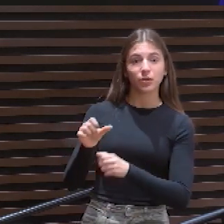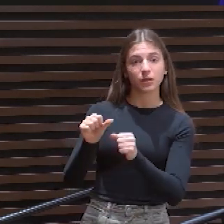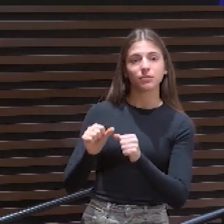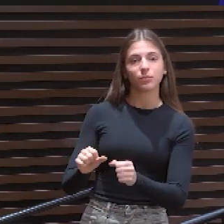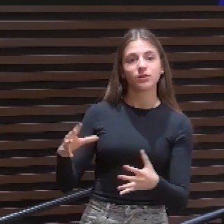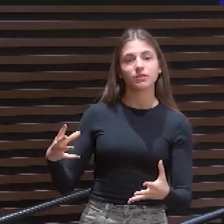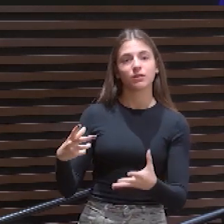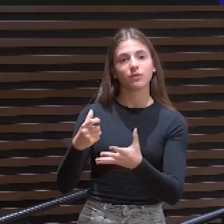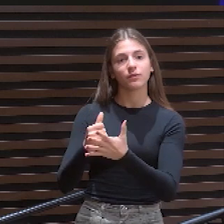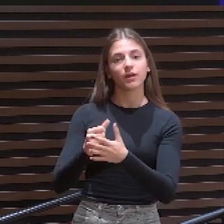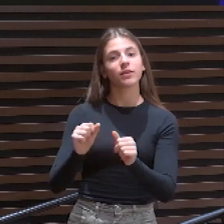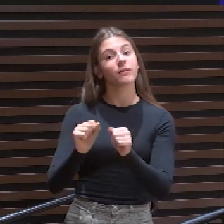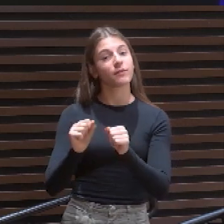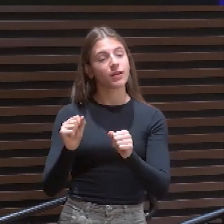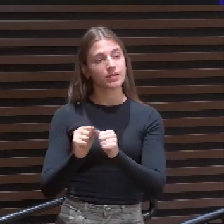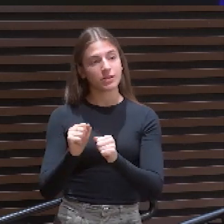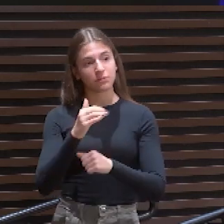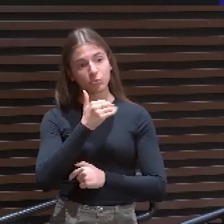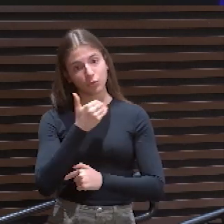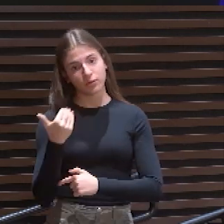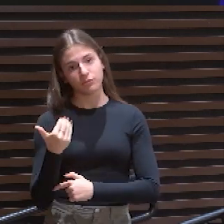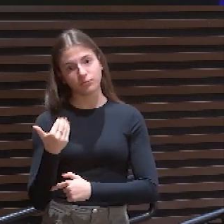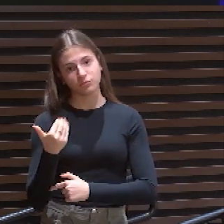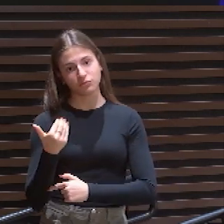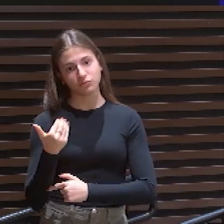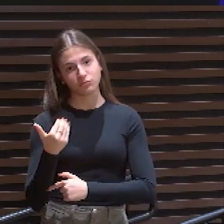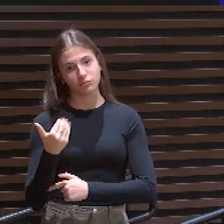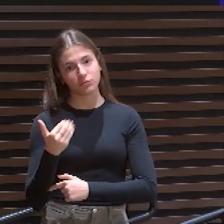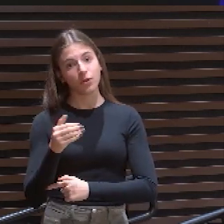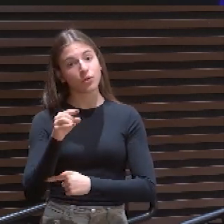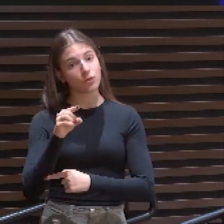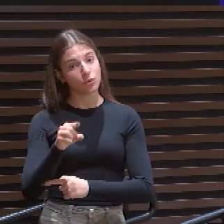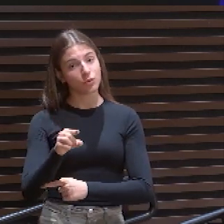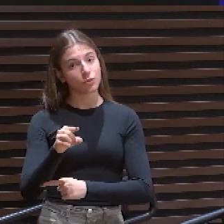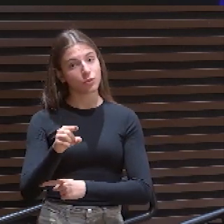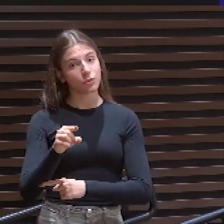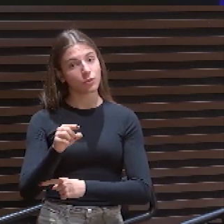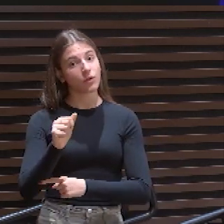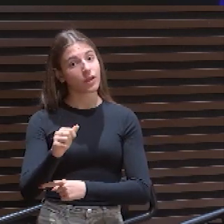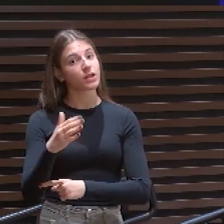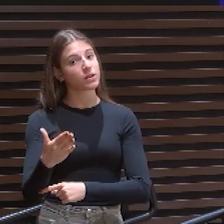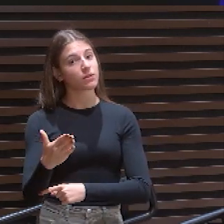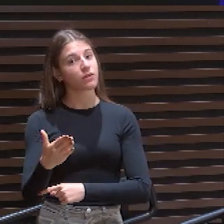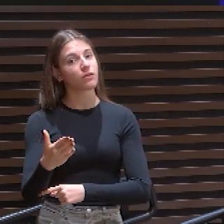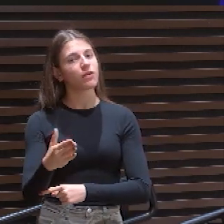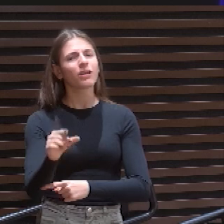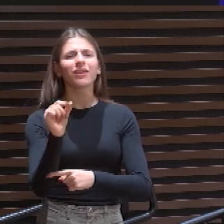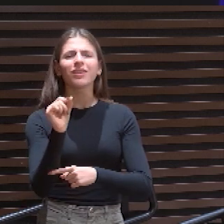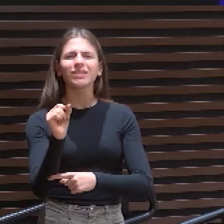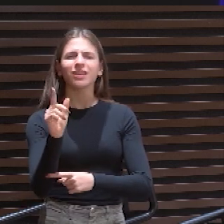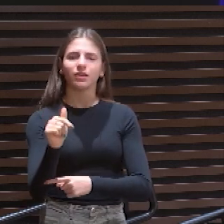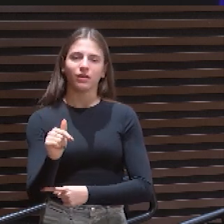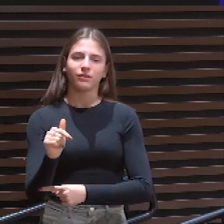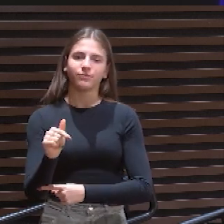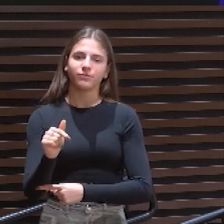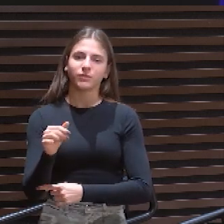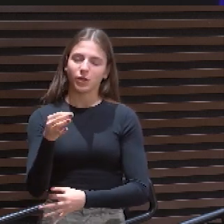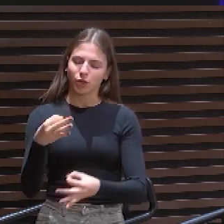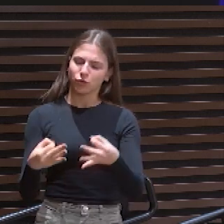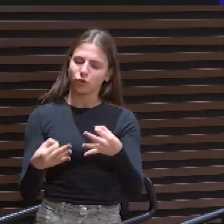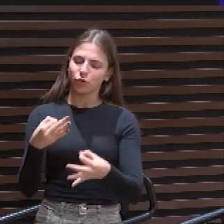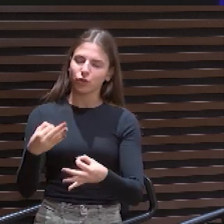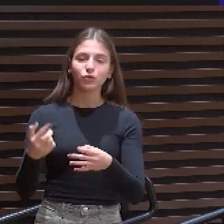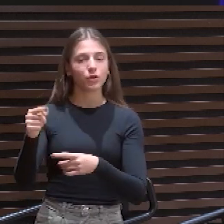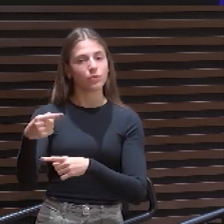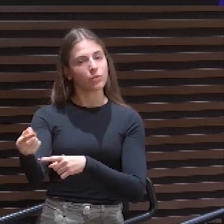salvar e fazer perecer. Tu, porém, quem és que